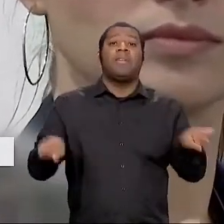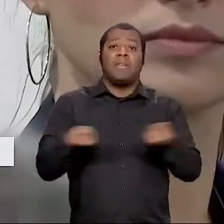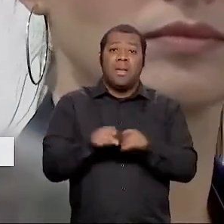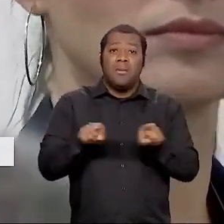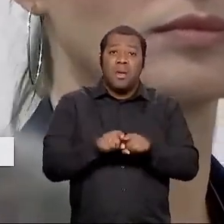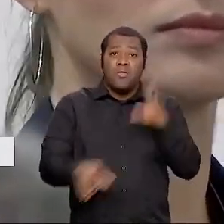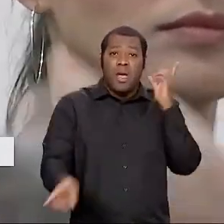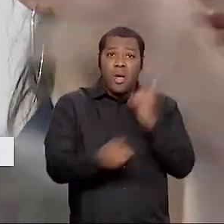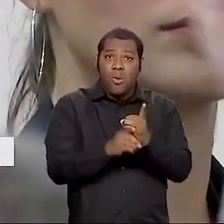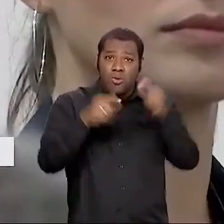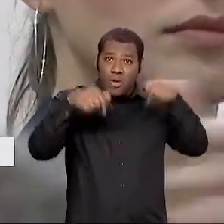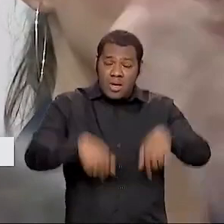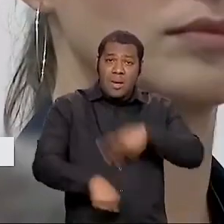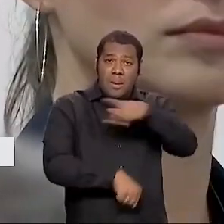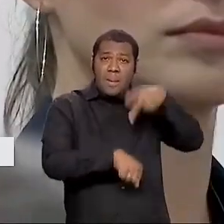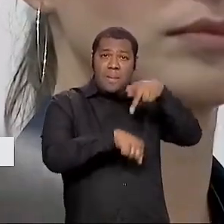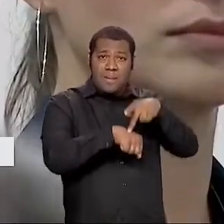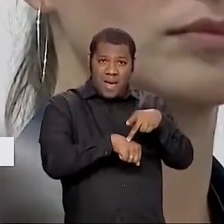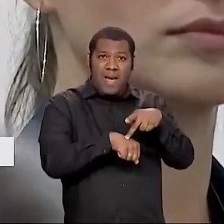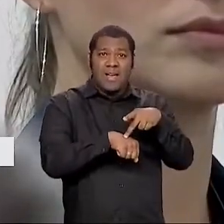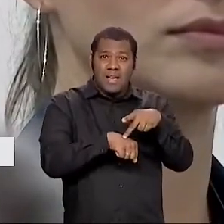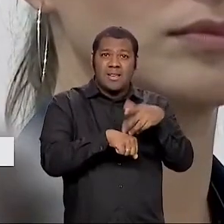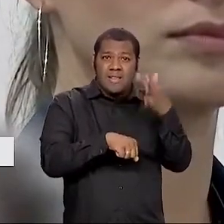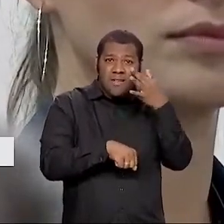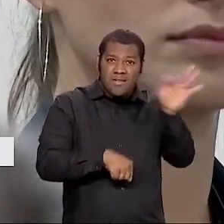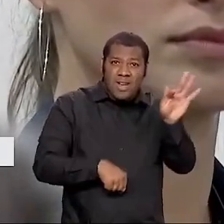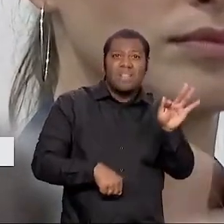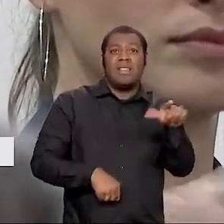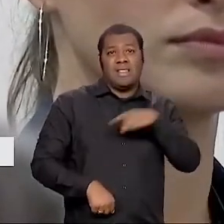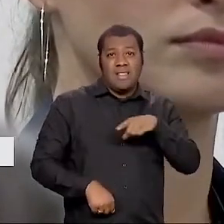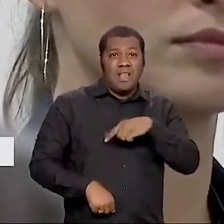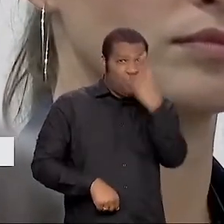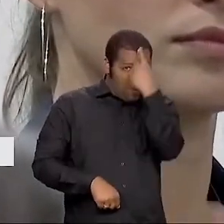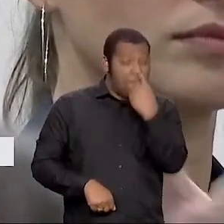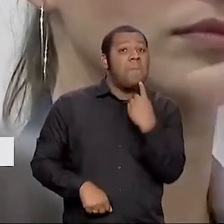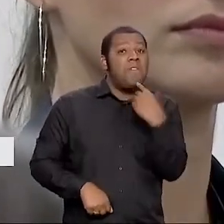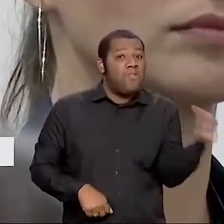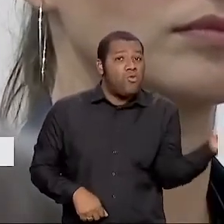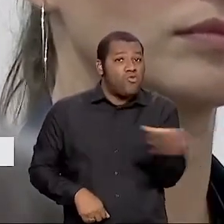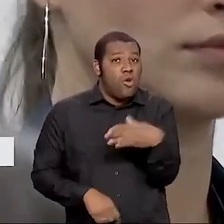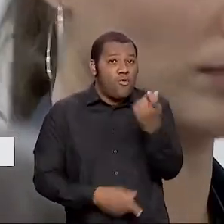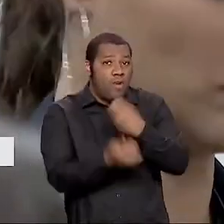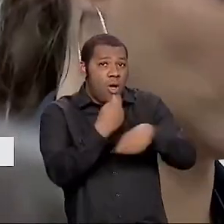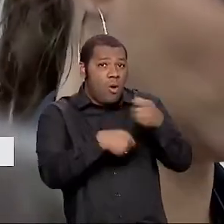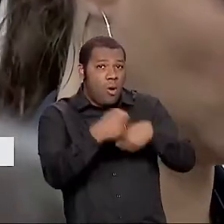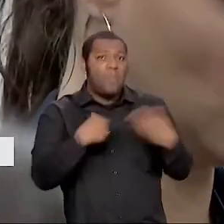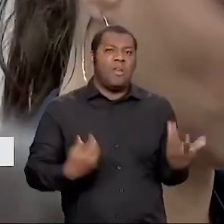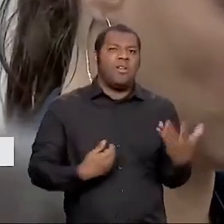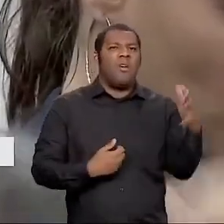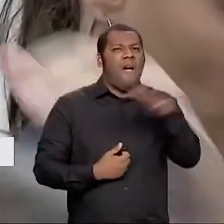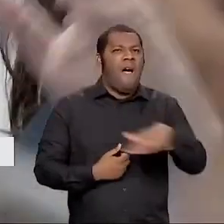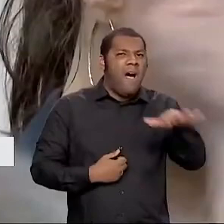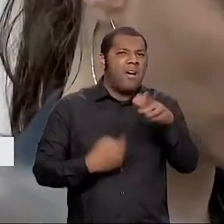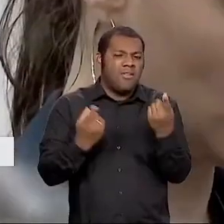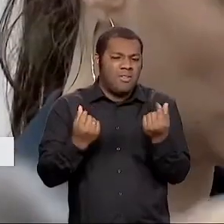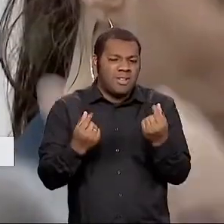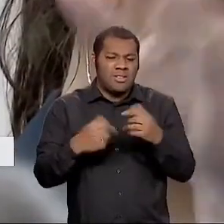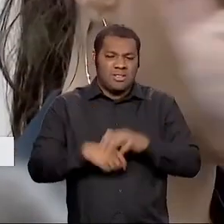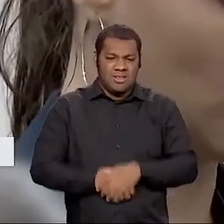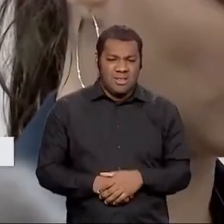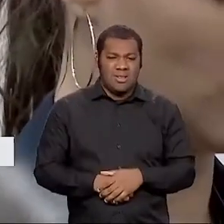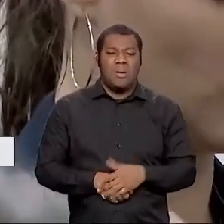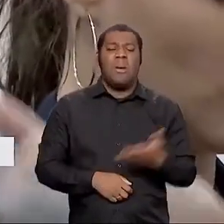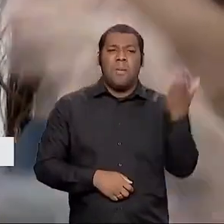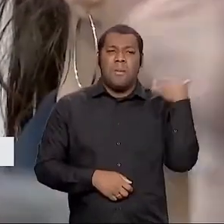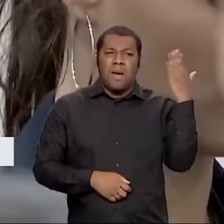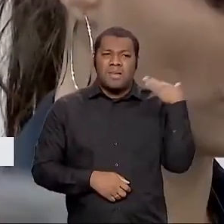aqui de Paris em relação a esse novo pacto, né? Estamos falando de dinheiro. que é uma cobrança que o senhor tem feito já há muito tempo, desde os 100 bilhões